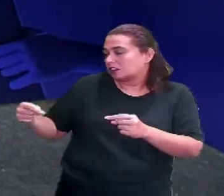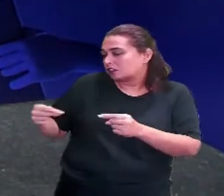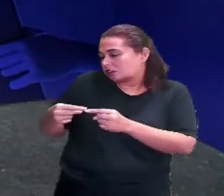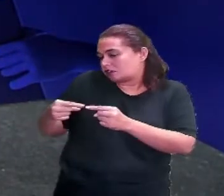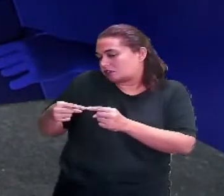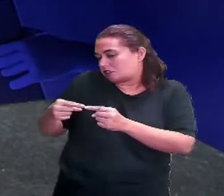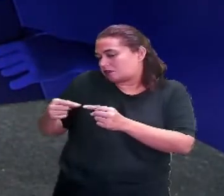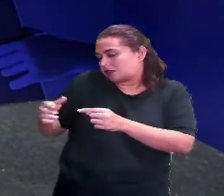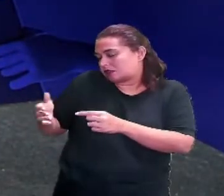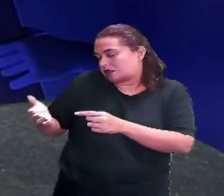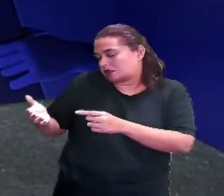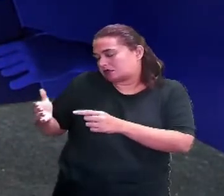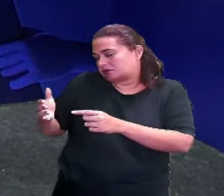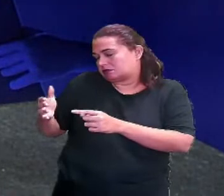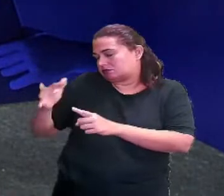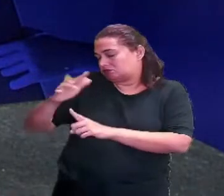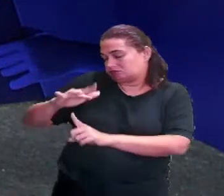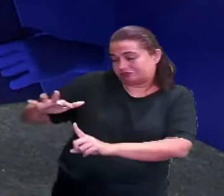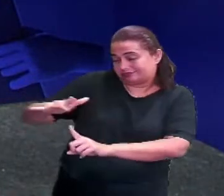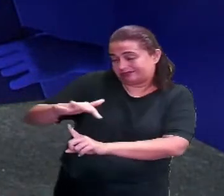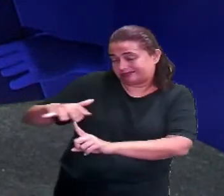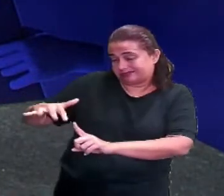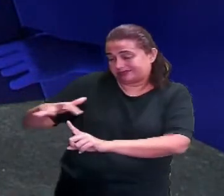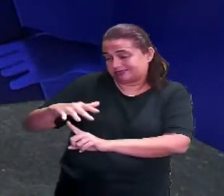momento dele. Então temos aqui, ó,